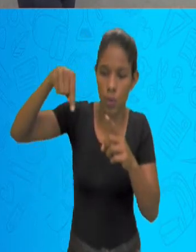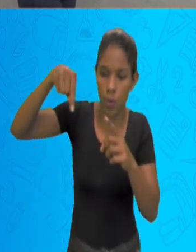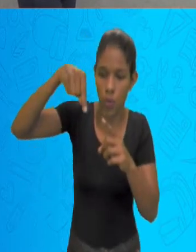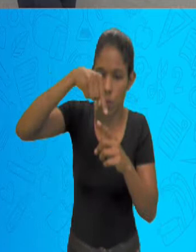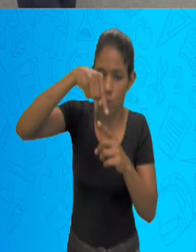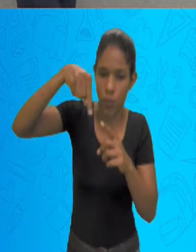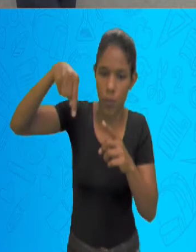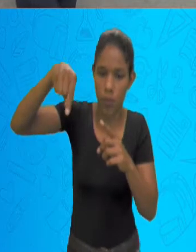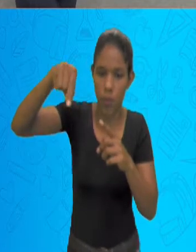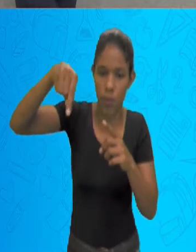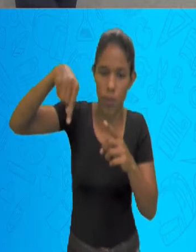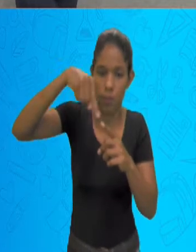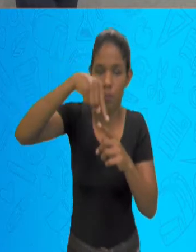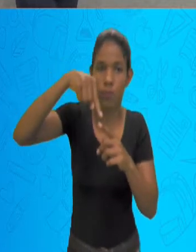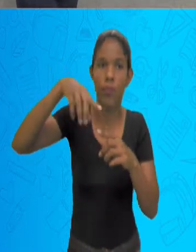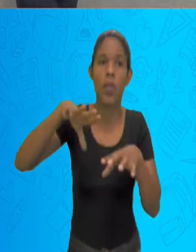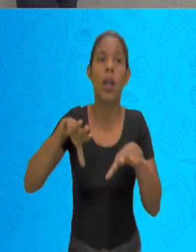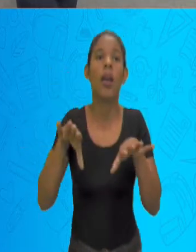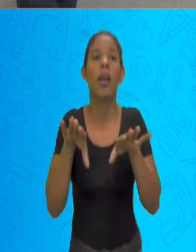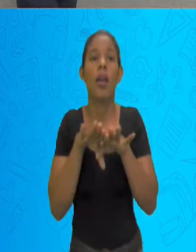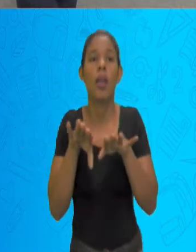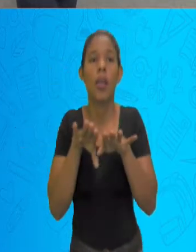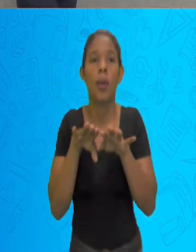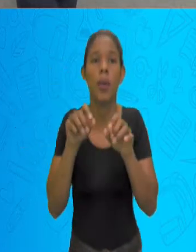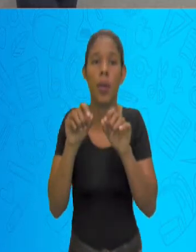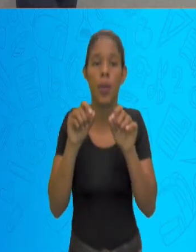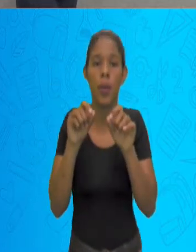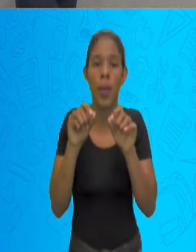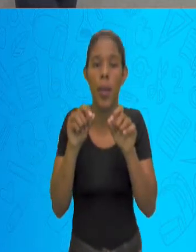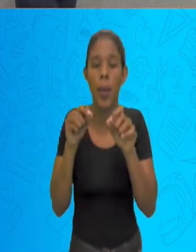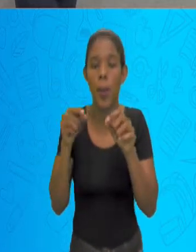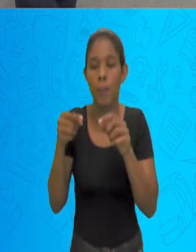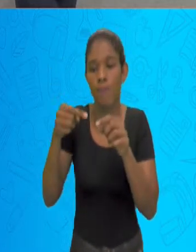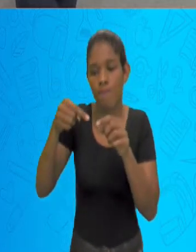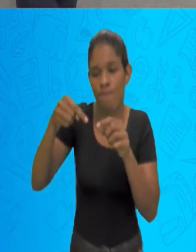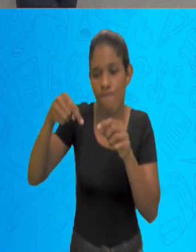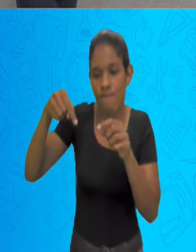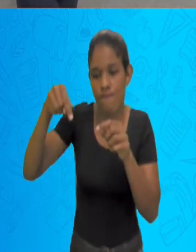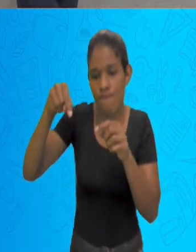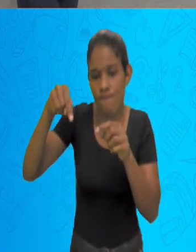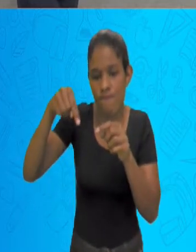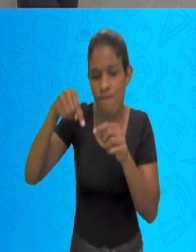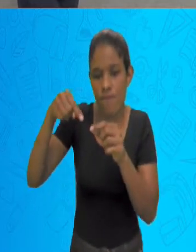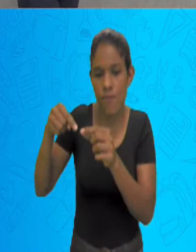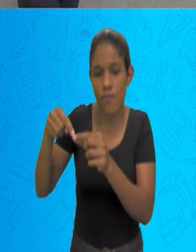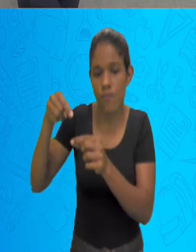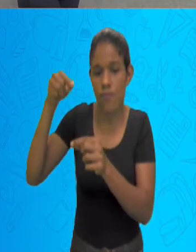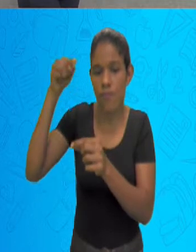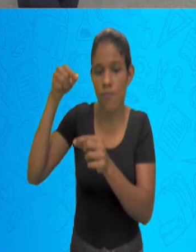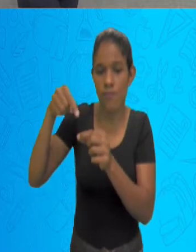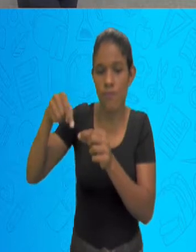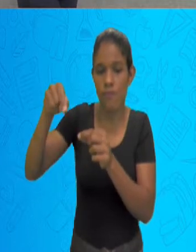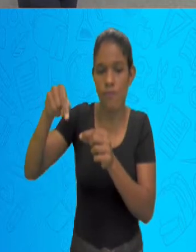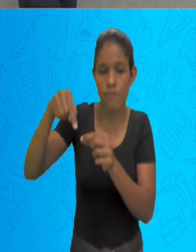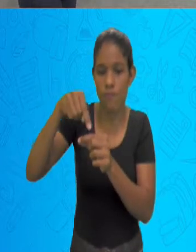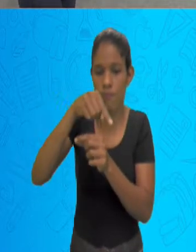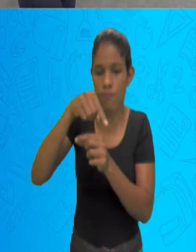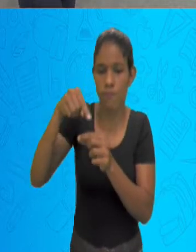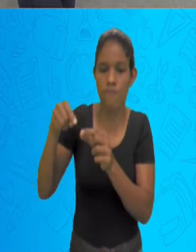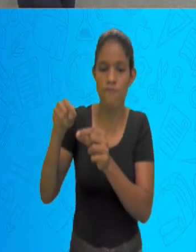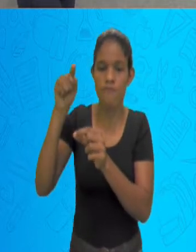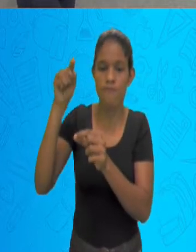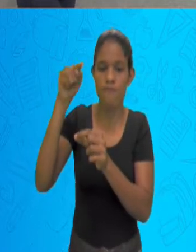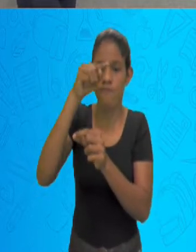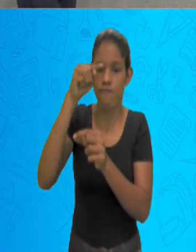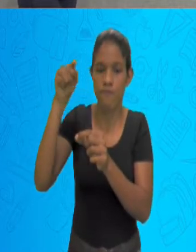E a vértice é o biquinho, é onde todas essas arestas se encontram. Então, onde mais de uma aresta se encontra, eu vou chamar